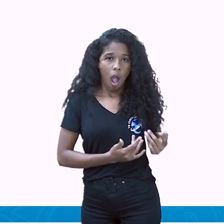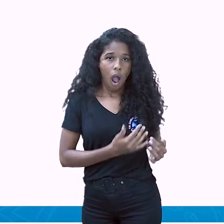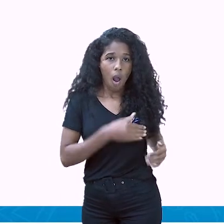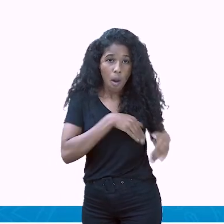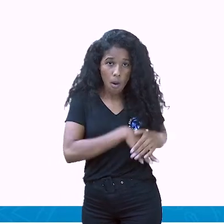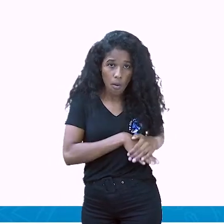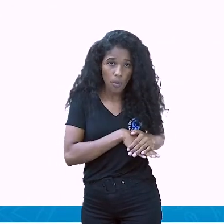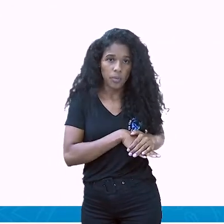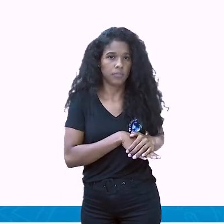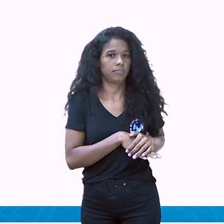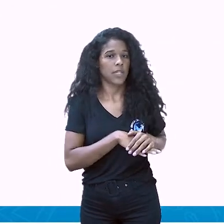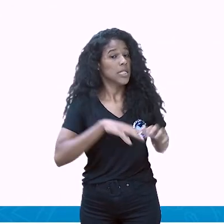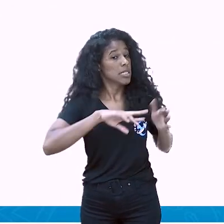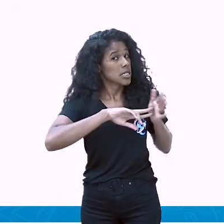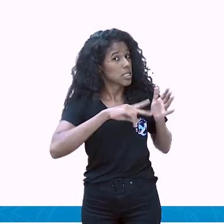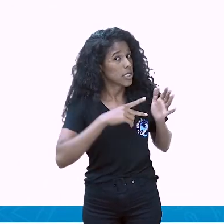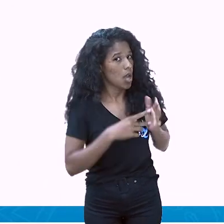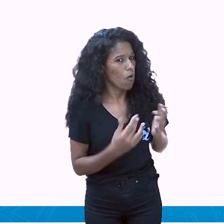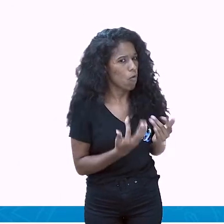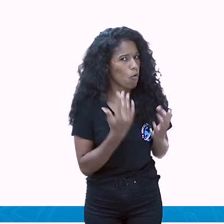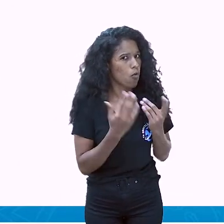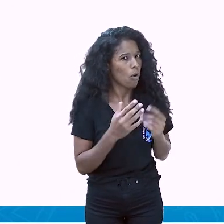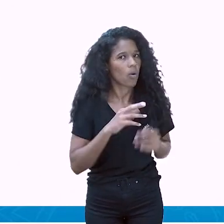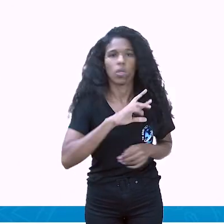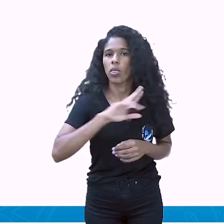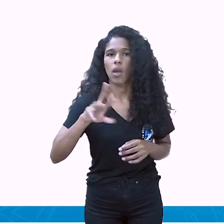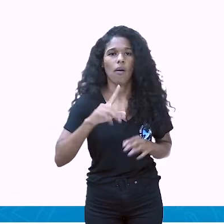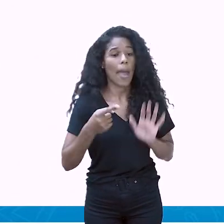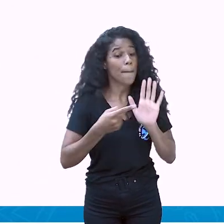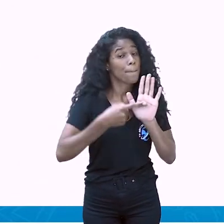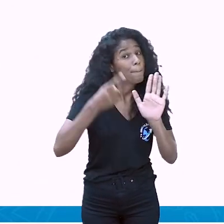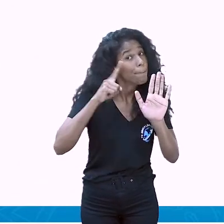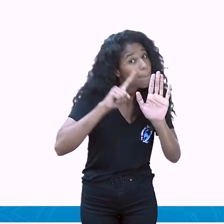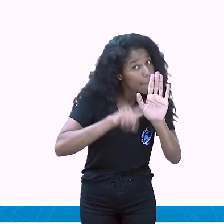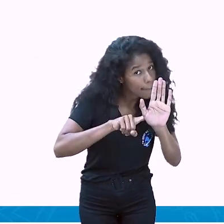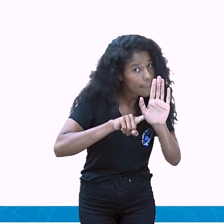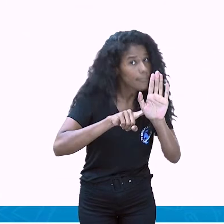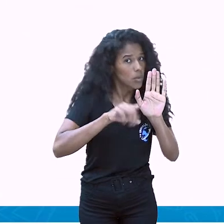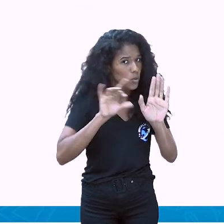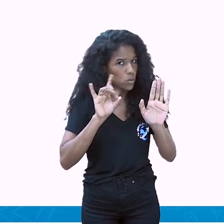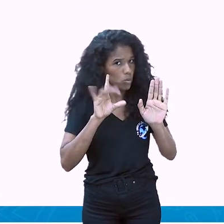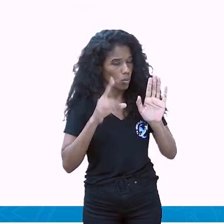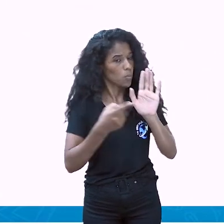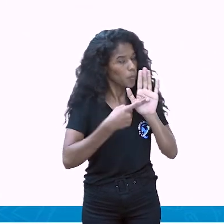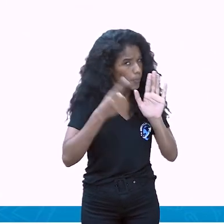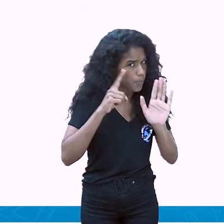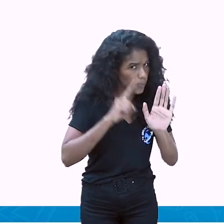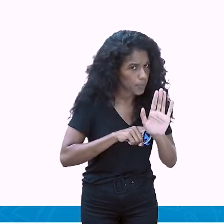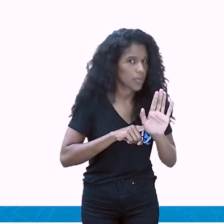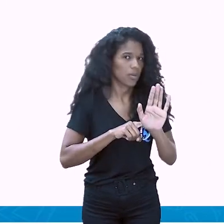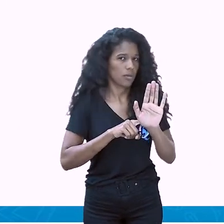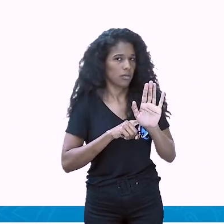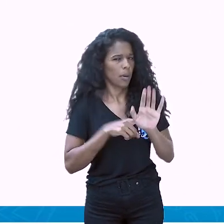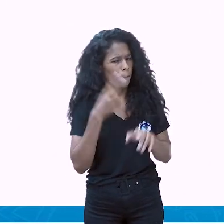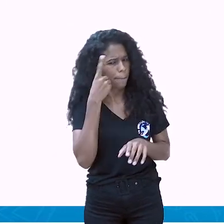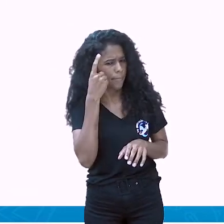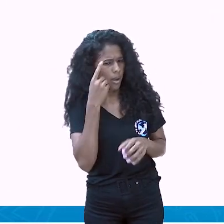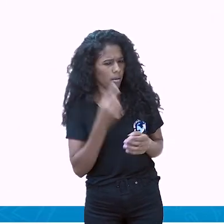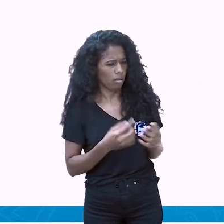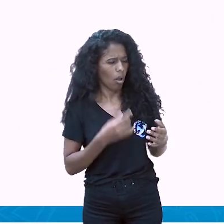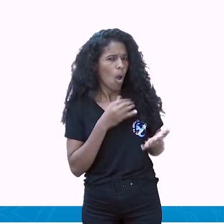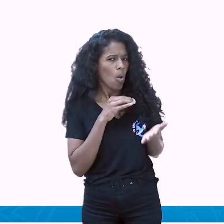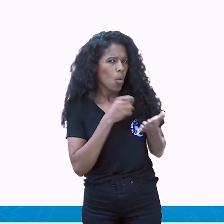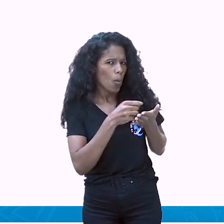maneira de dizer, uma metáfora, ok? Vamos falar aí, porque senão vocês vão achar que o bilhete estava pegando fogo, né? E não era.